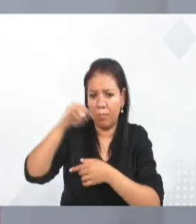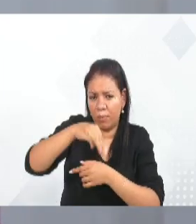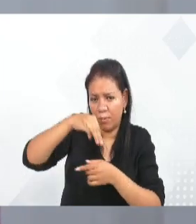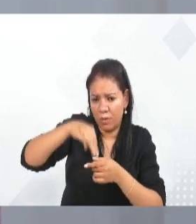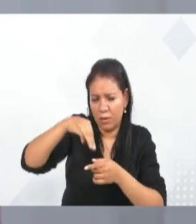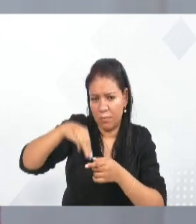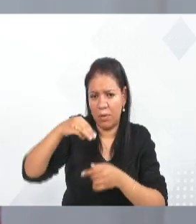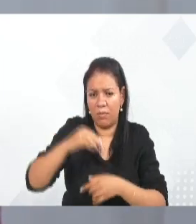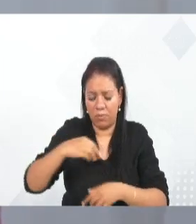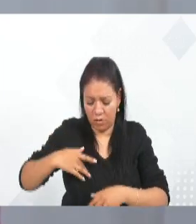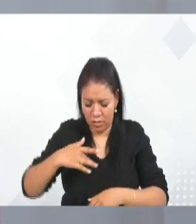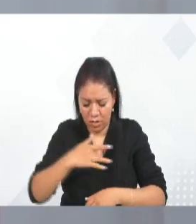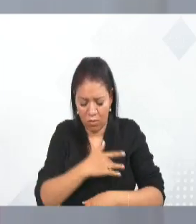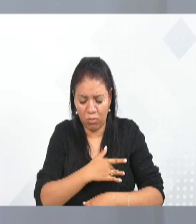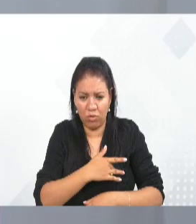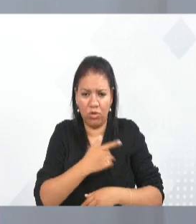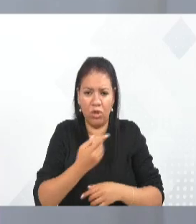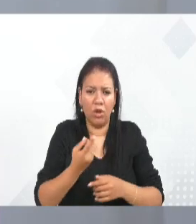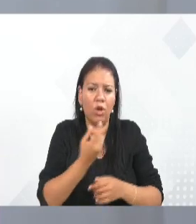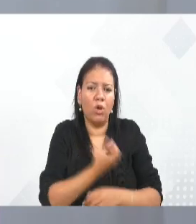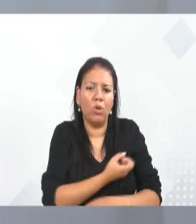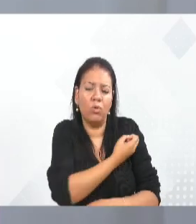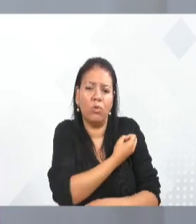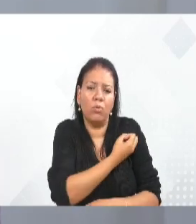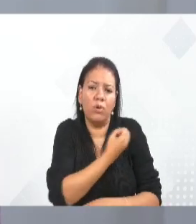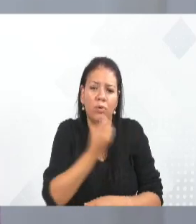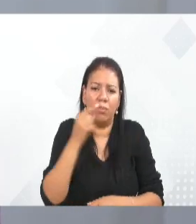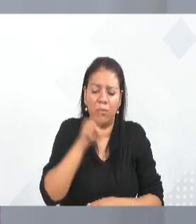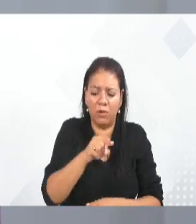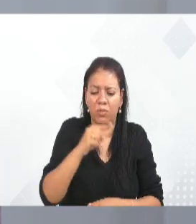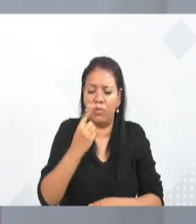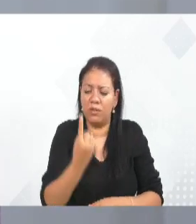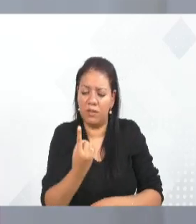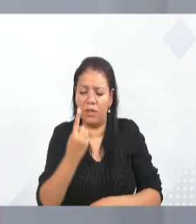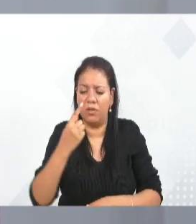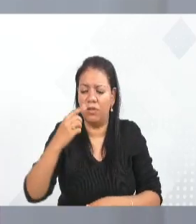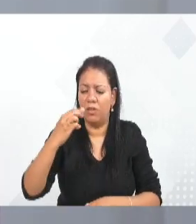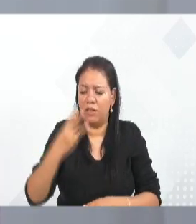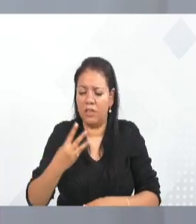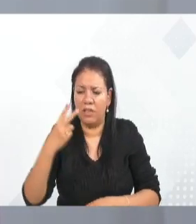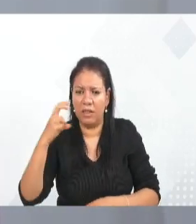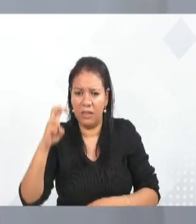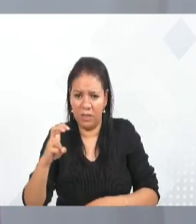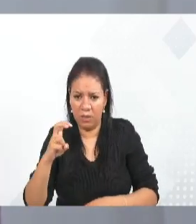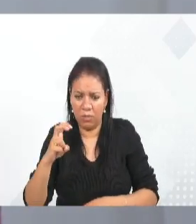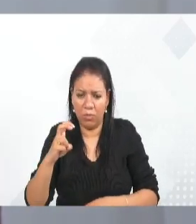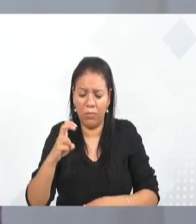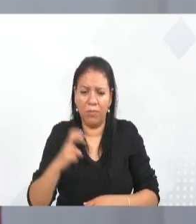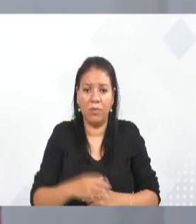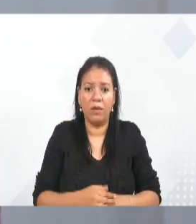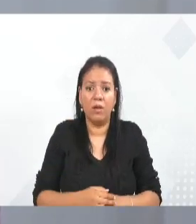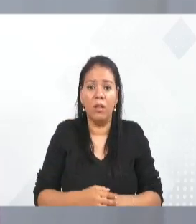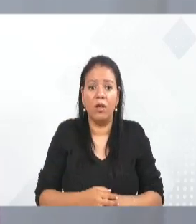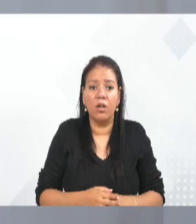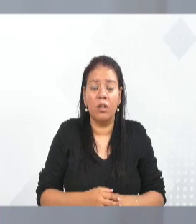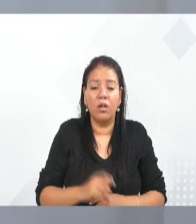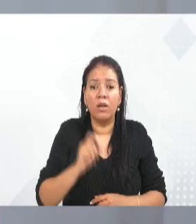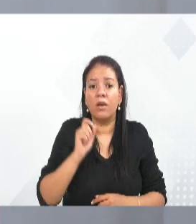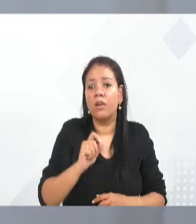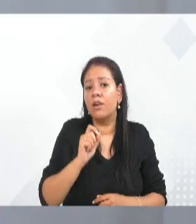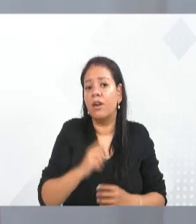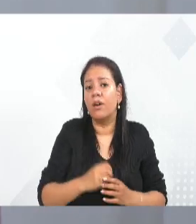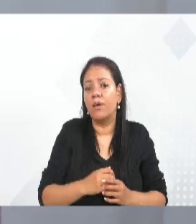foi através do número 1135 de 16 de agosto de 2023 que é justamente para